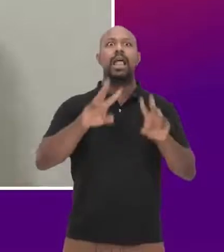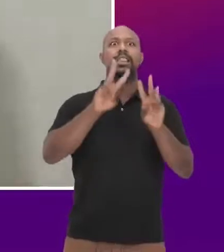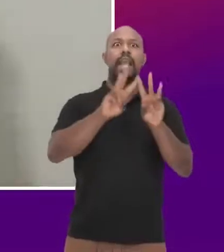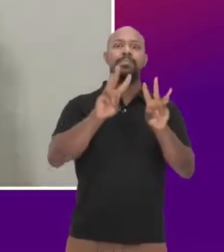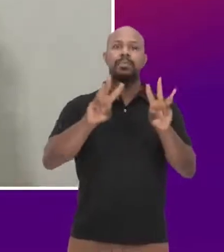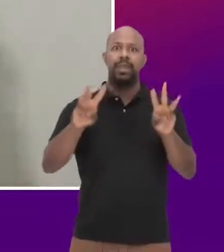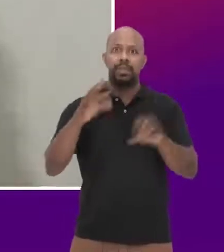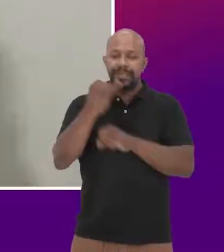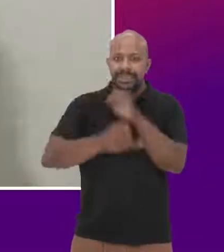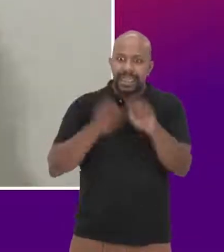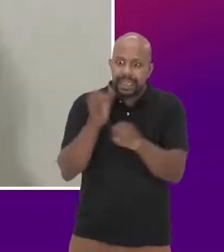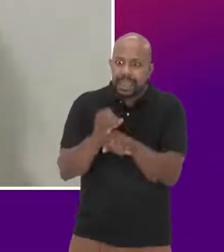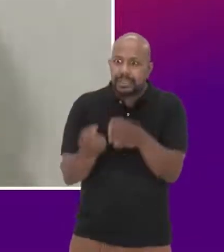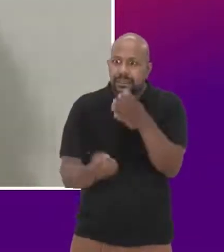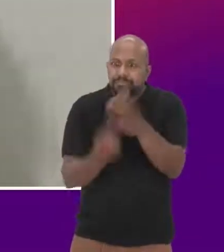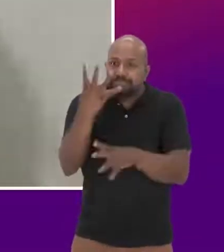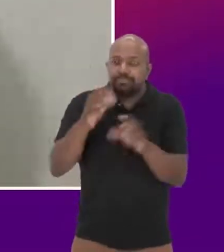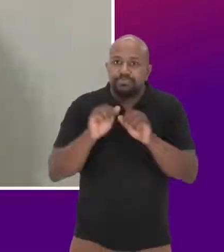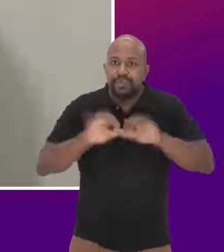né?